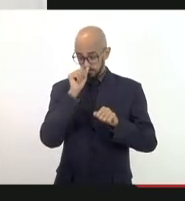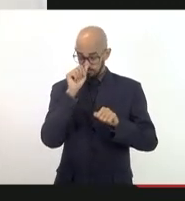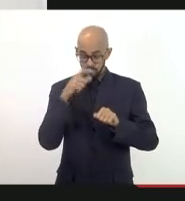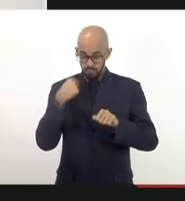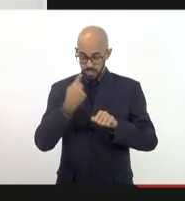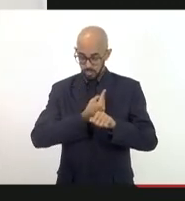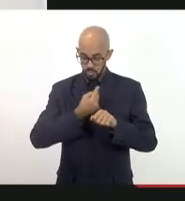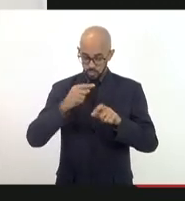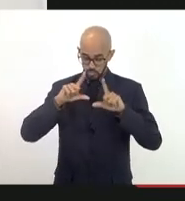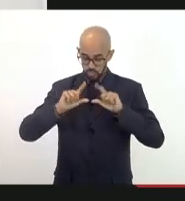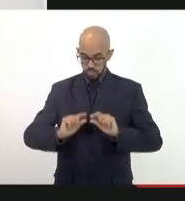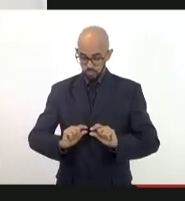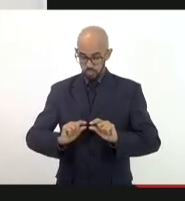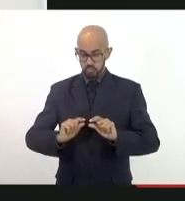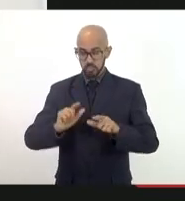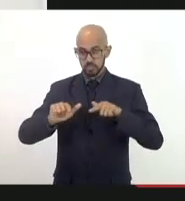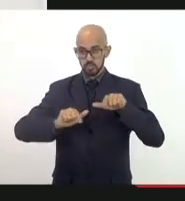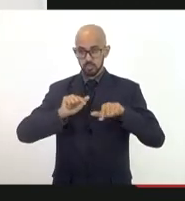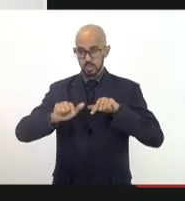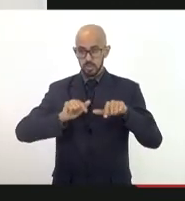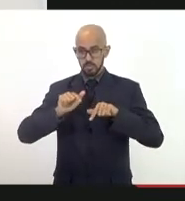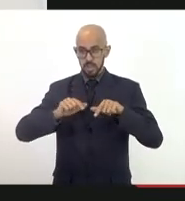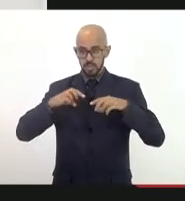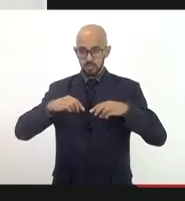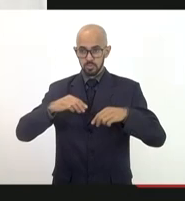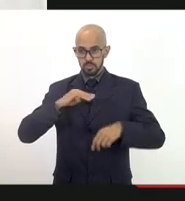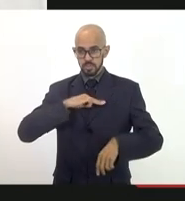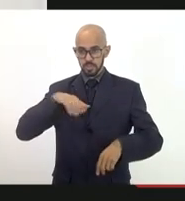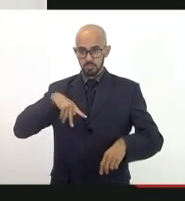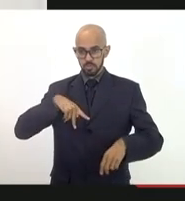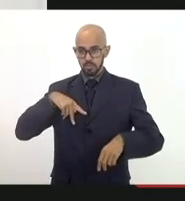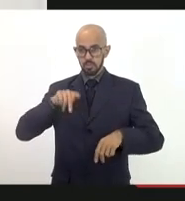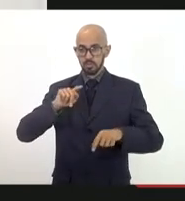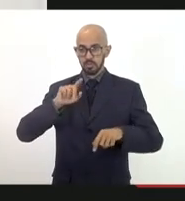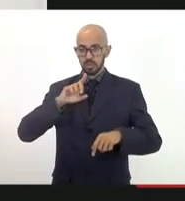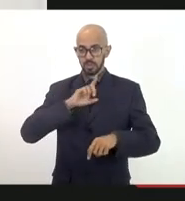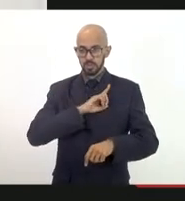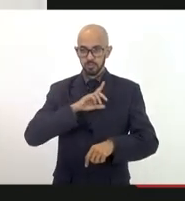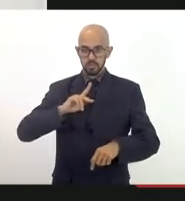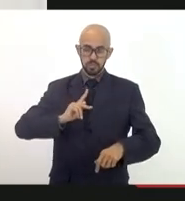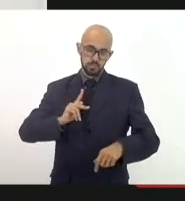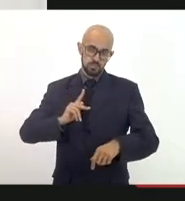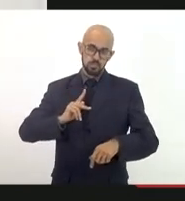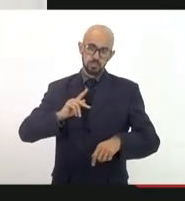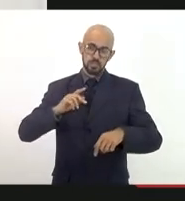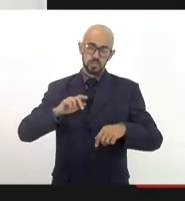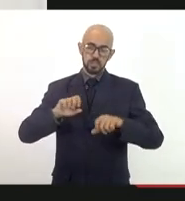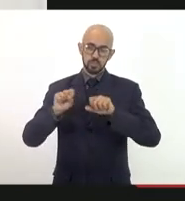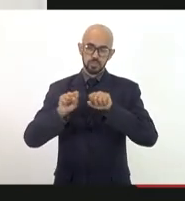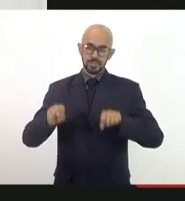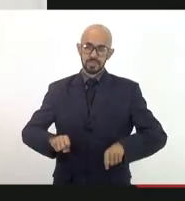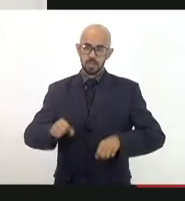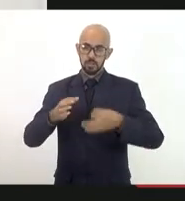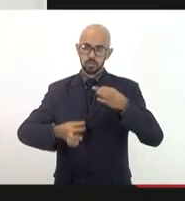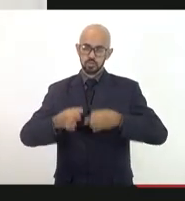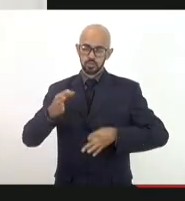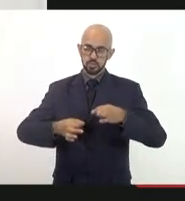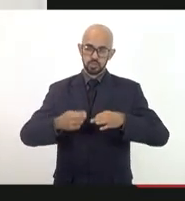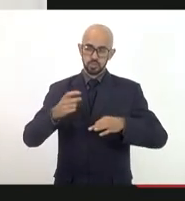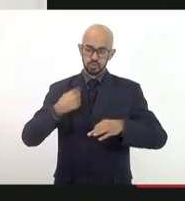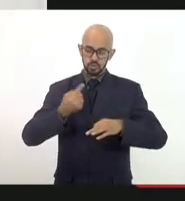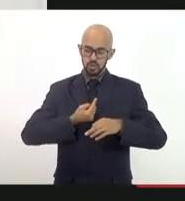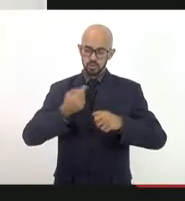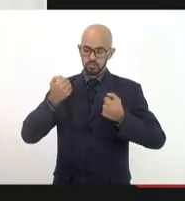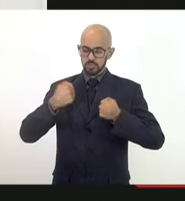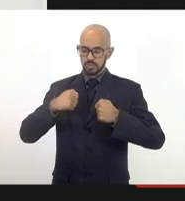aí o trabalho do Ministério Público, da Defensoria Pública, do Sistema de Justiça em relação a isso, nós precisamos direcionar atenção